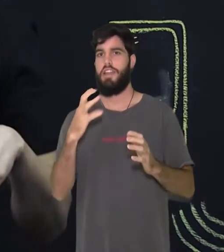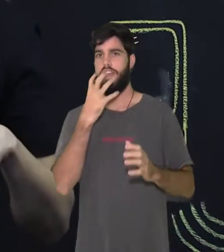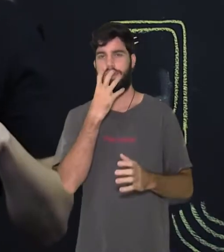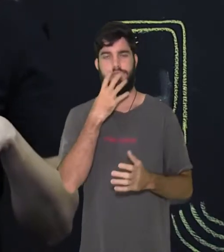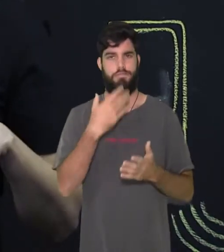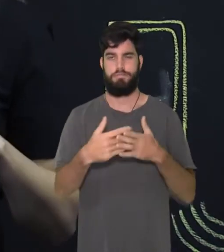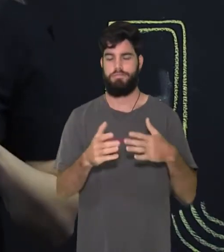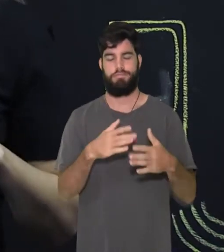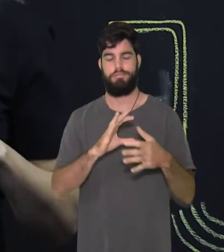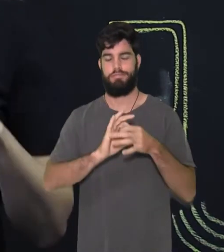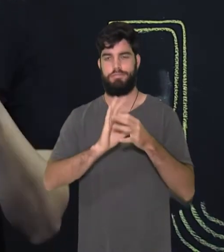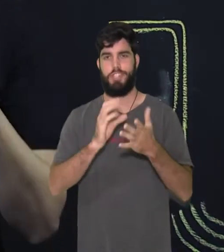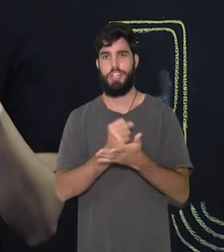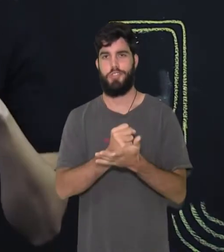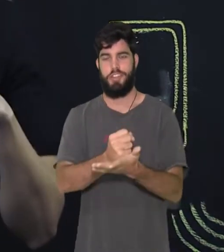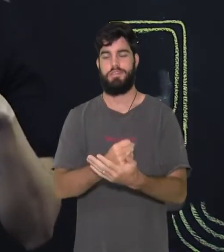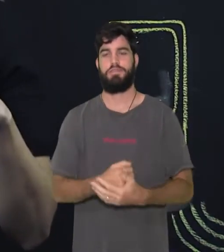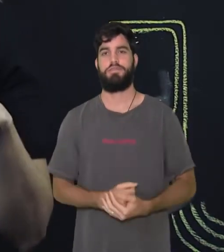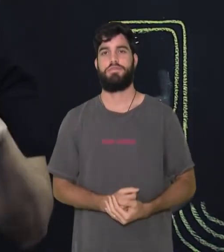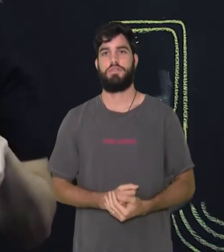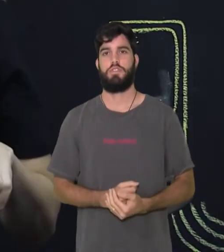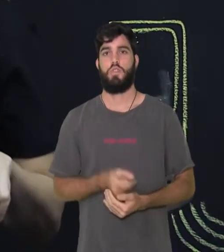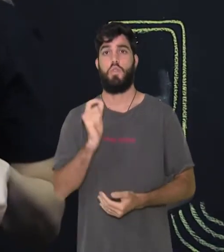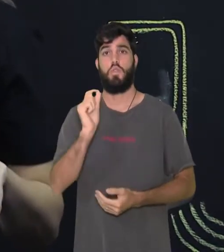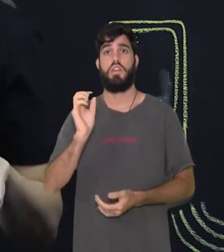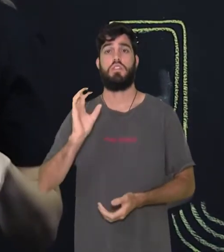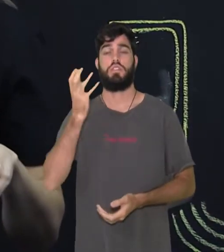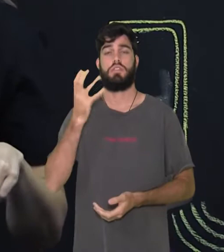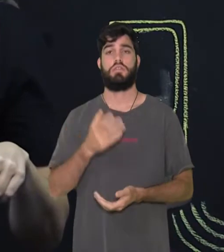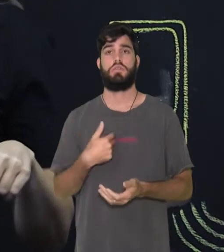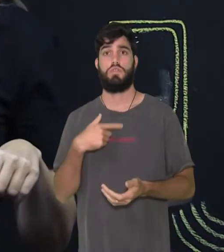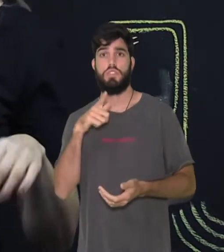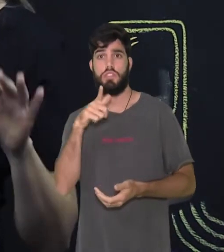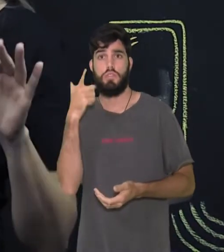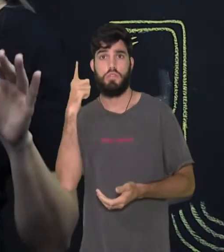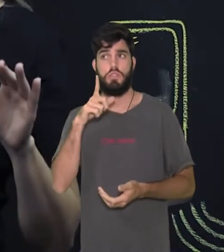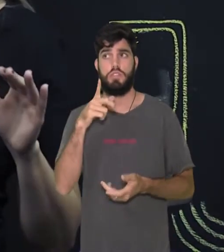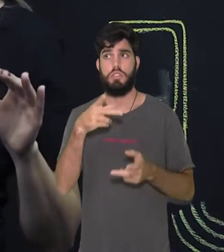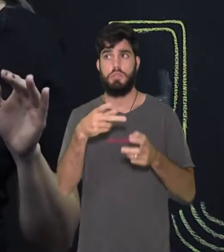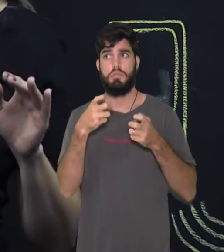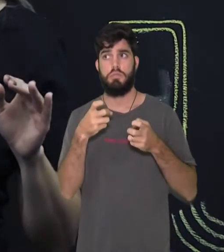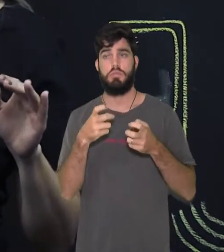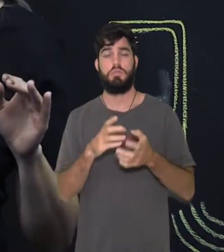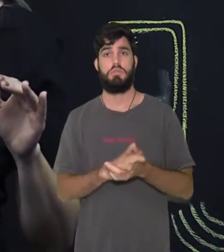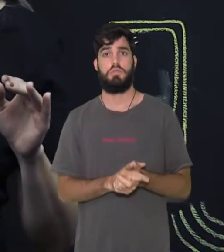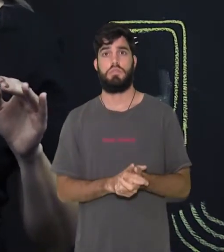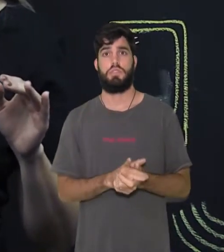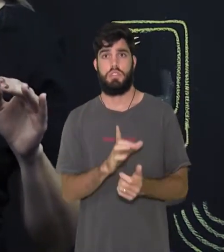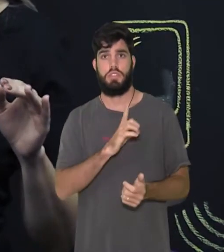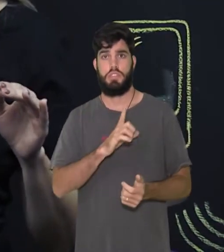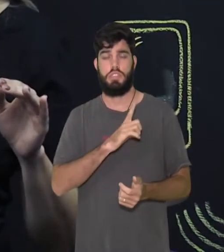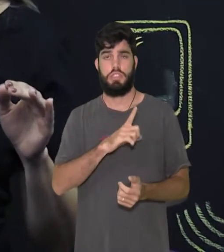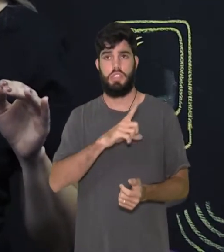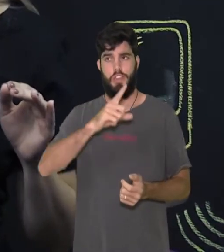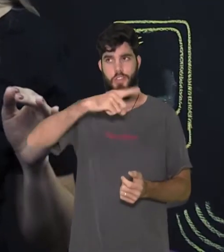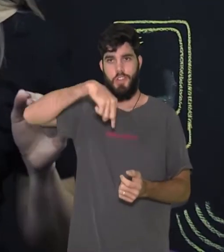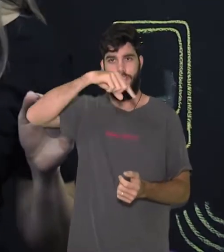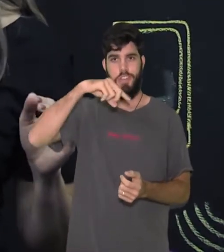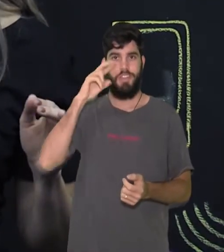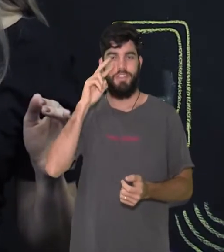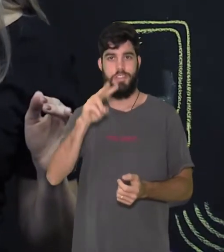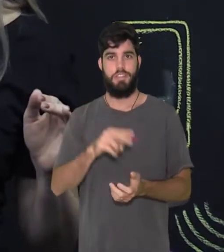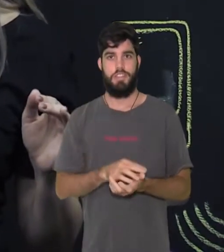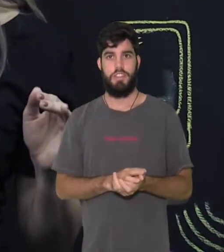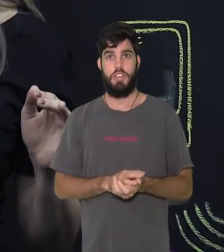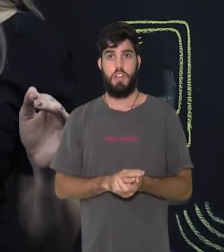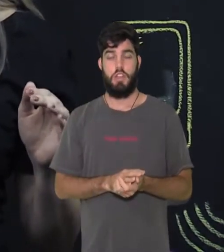Tá lá. O que acontece quando eu estou fazendo esse movimento? Você consegue visualizar, de um jeito meio descoordenado, que existe uma onda aqui, não consegue? Se eu